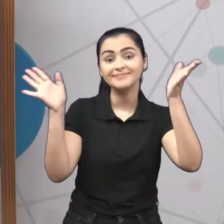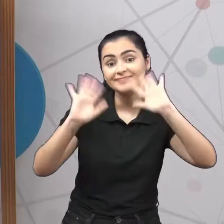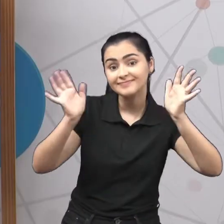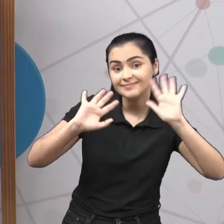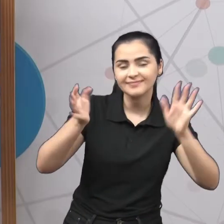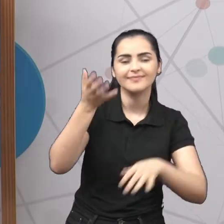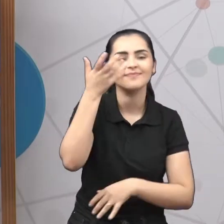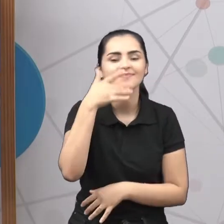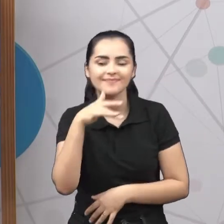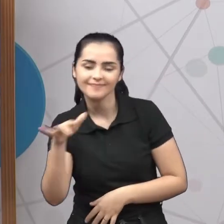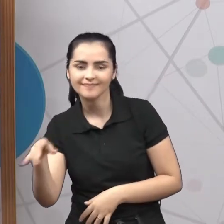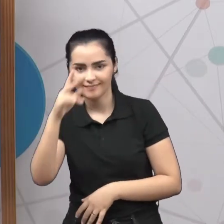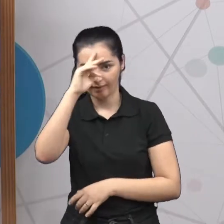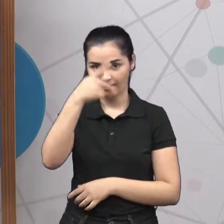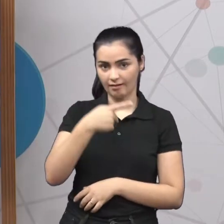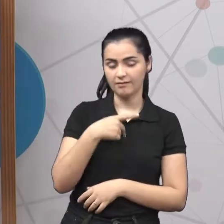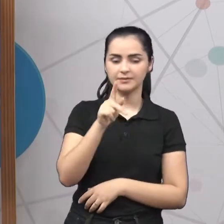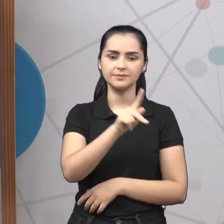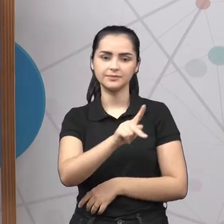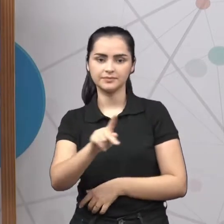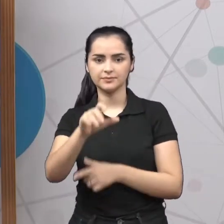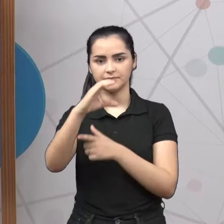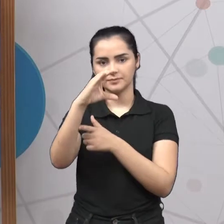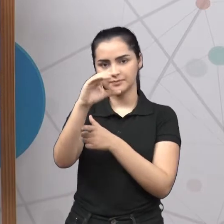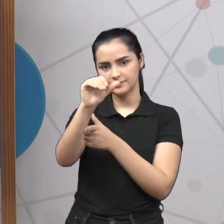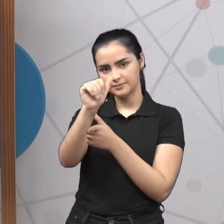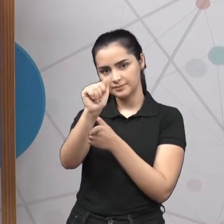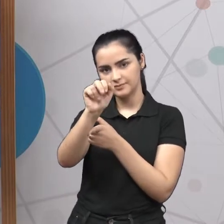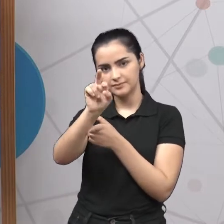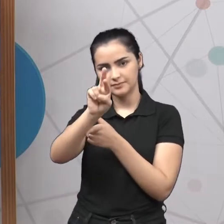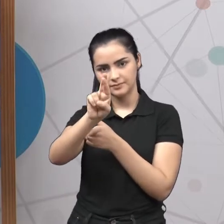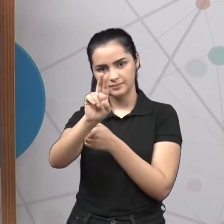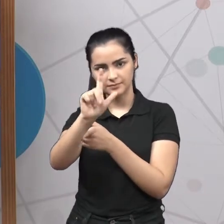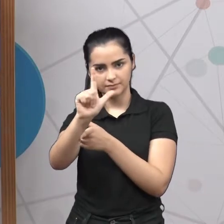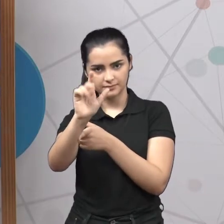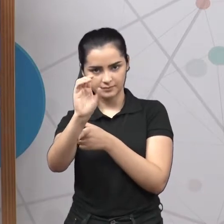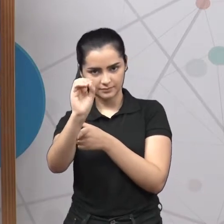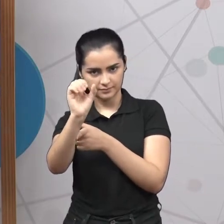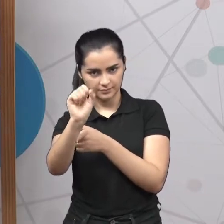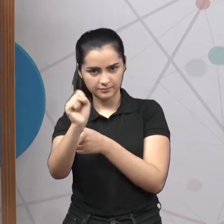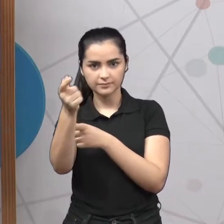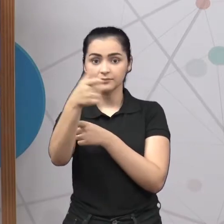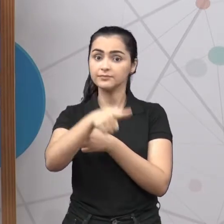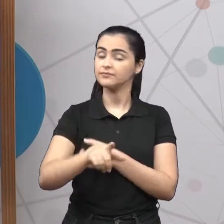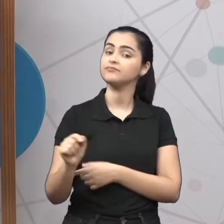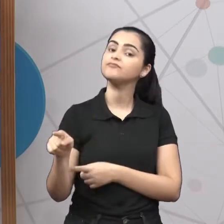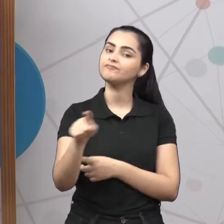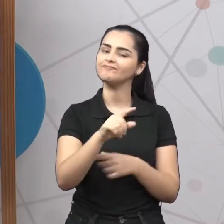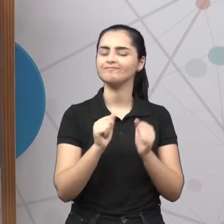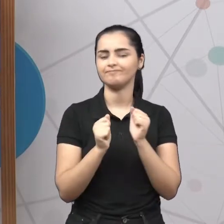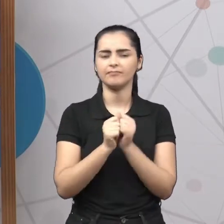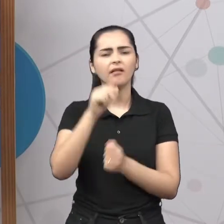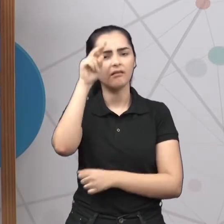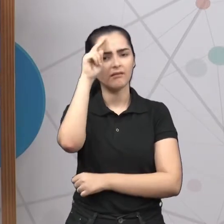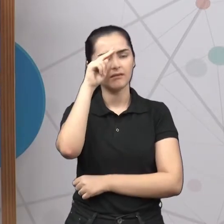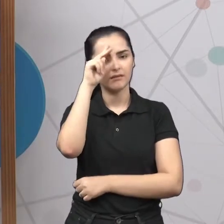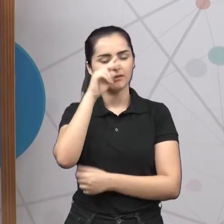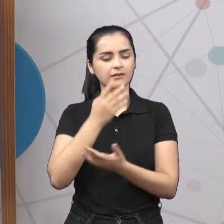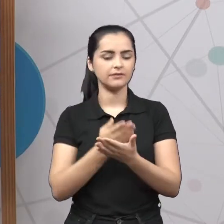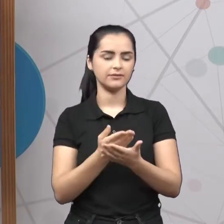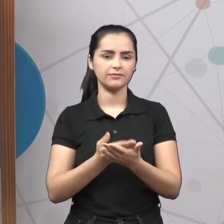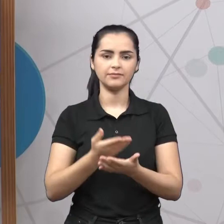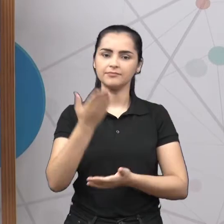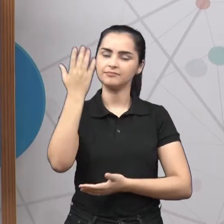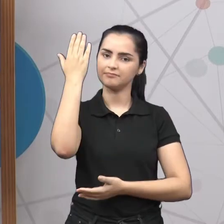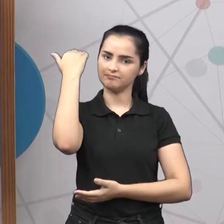Olá, crianças! Sou o professor Carlos. Estou aqui novamente com vocês. Lembra que nós estávamos